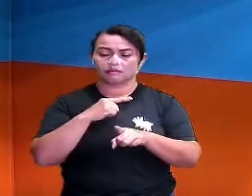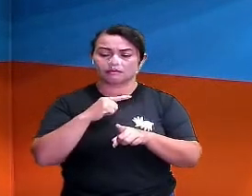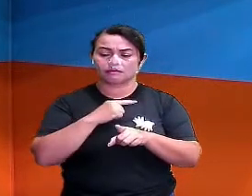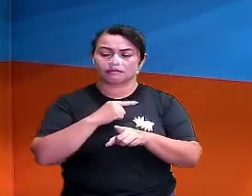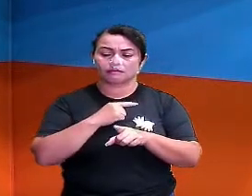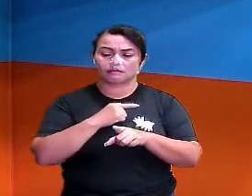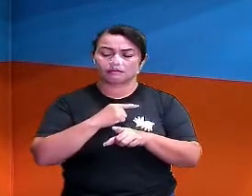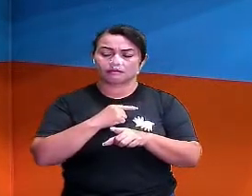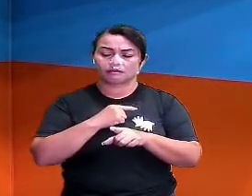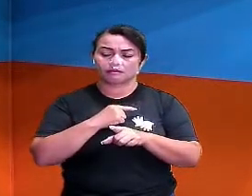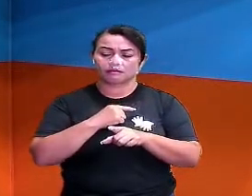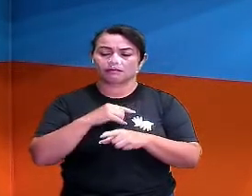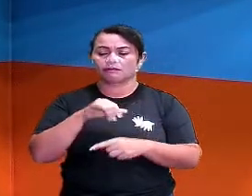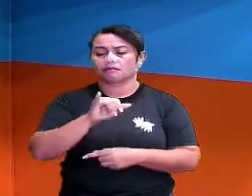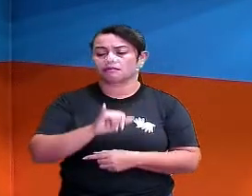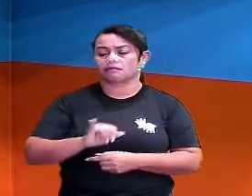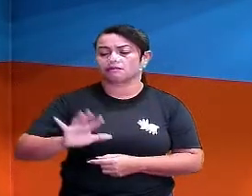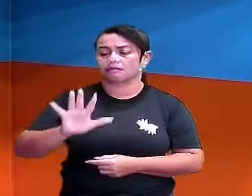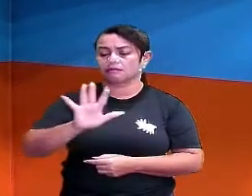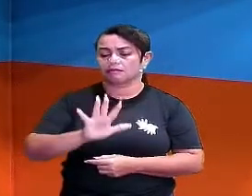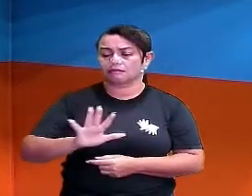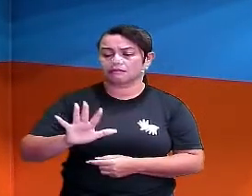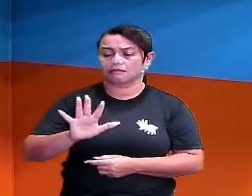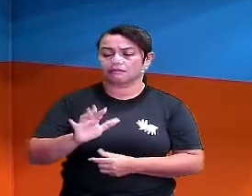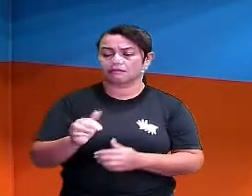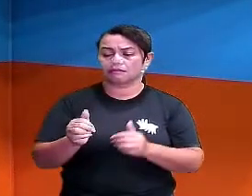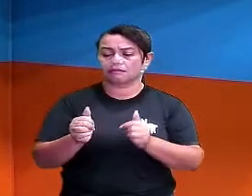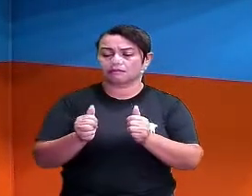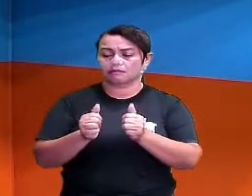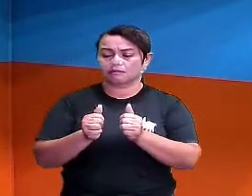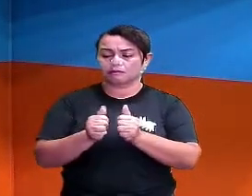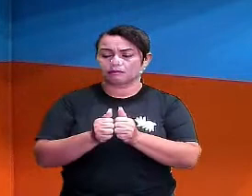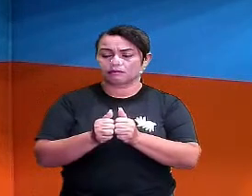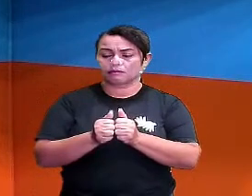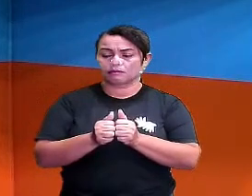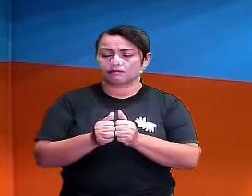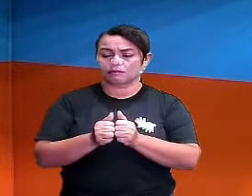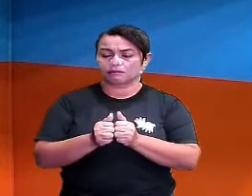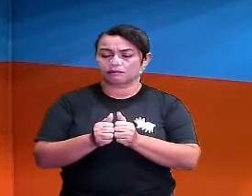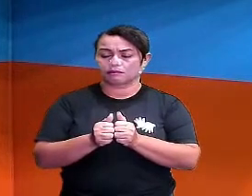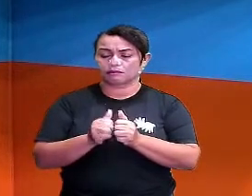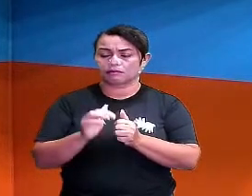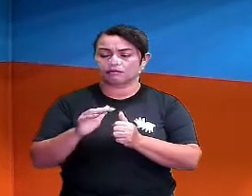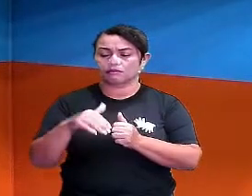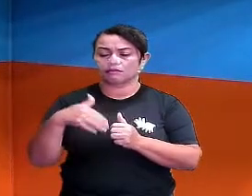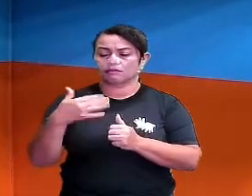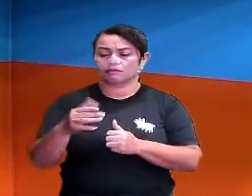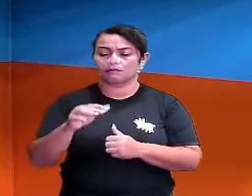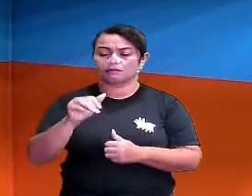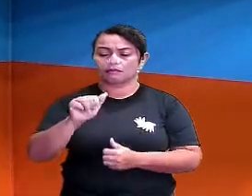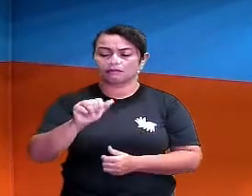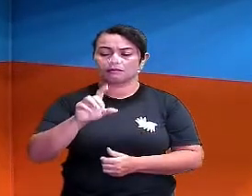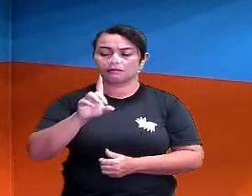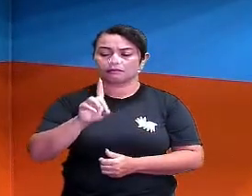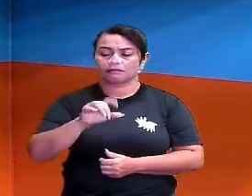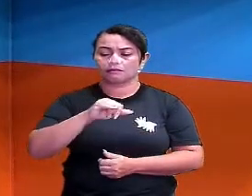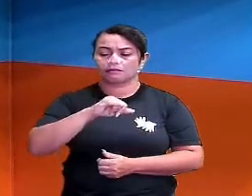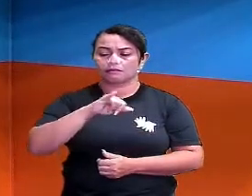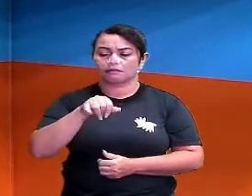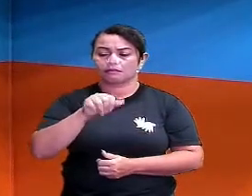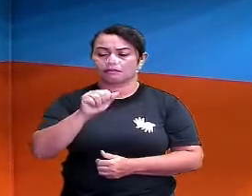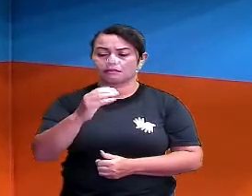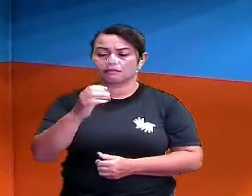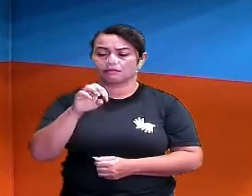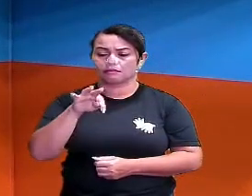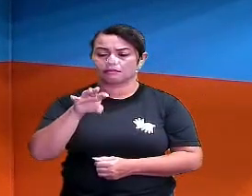lado da figura, juntamente com um prolongamento do lado adjacente. Então, ó,